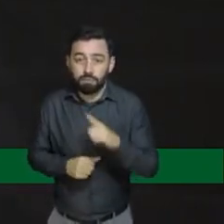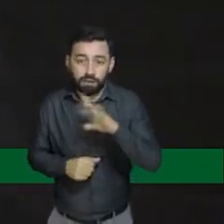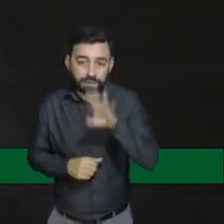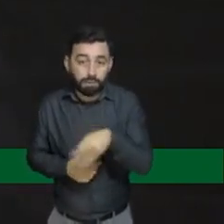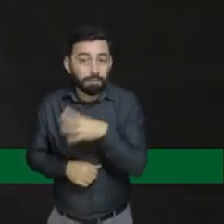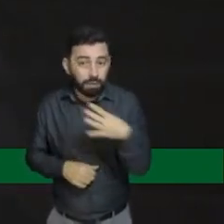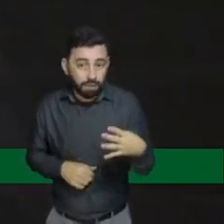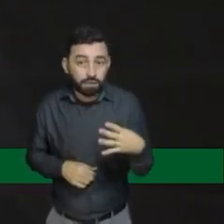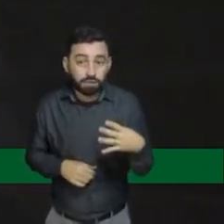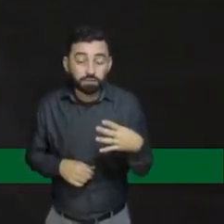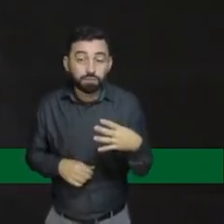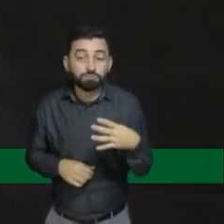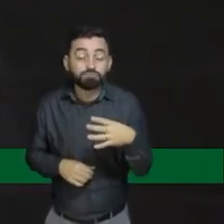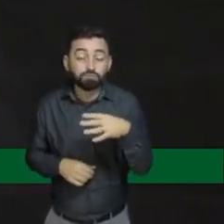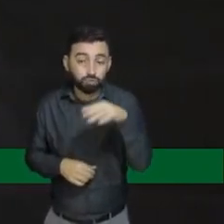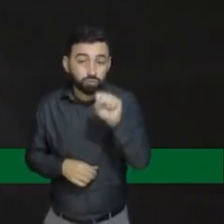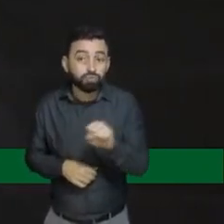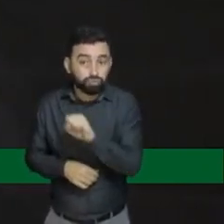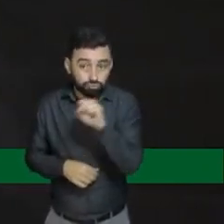SUS,